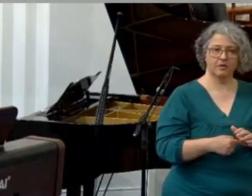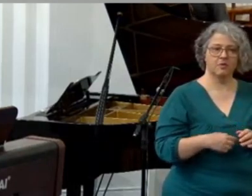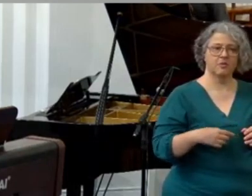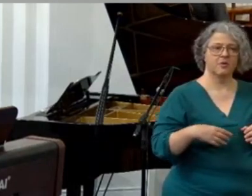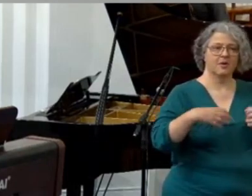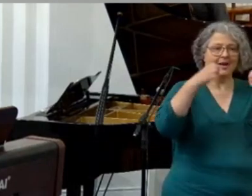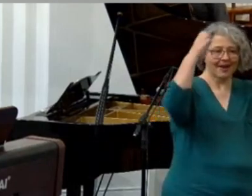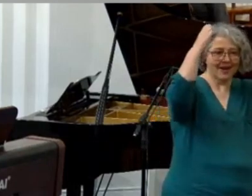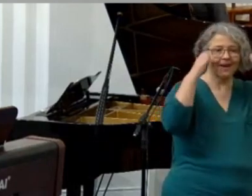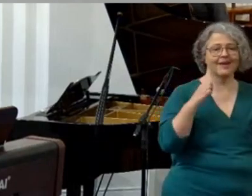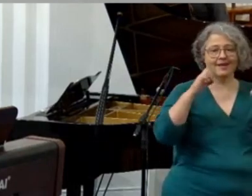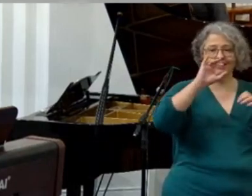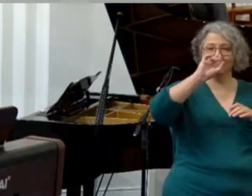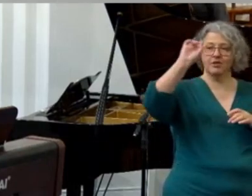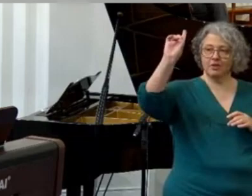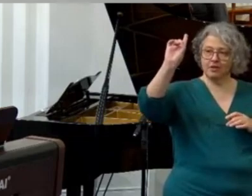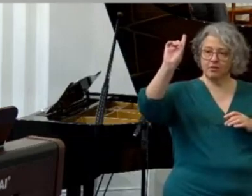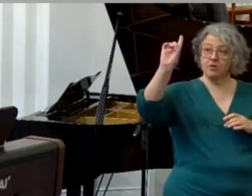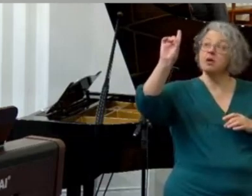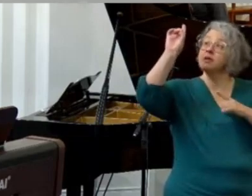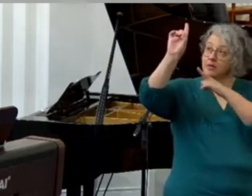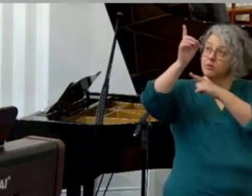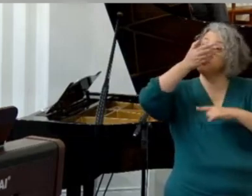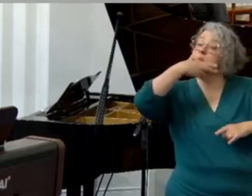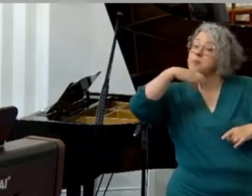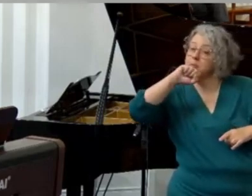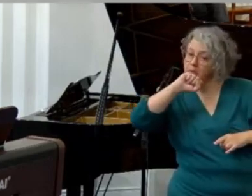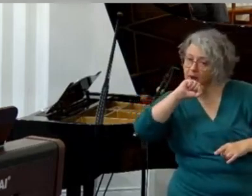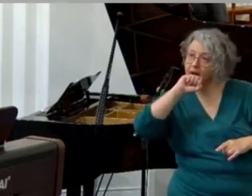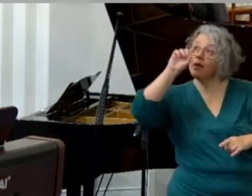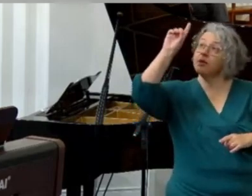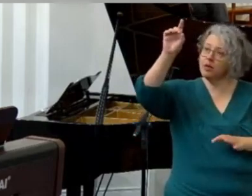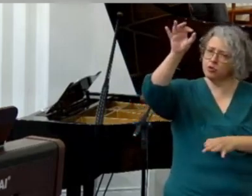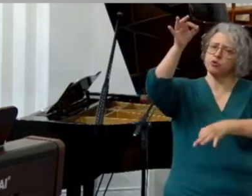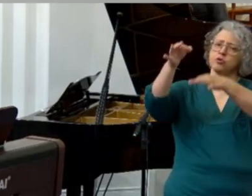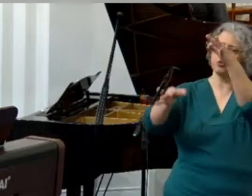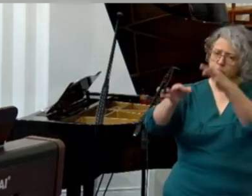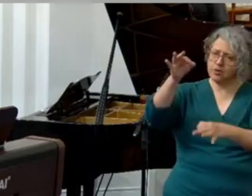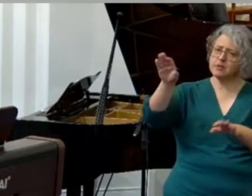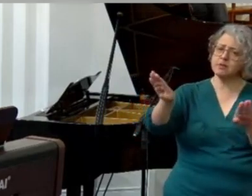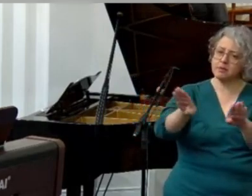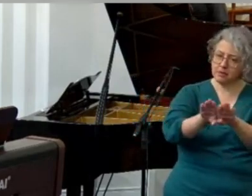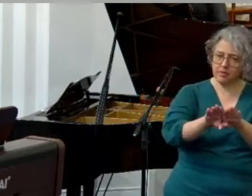não somente como Pai, mas como um juiz,